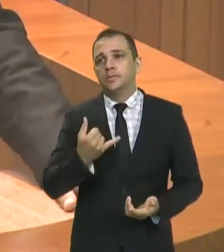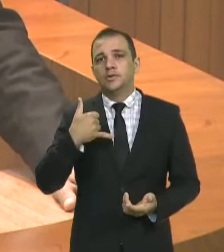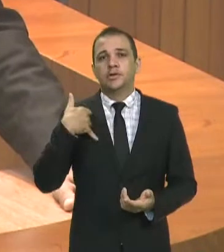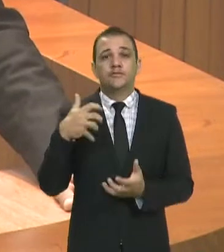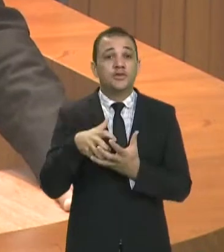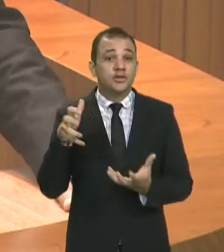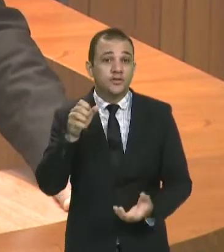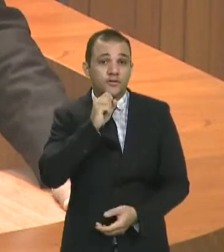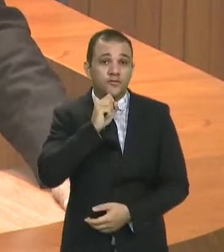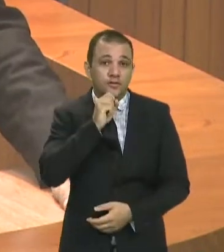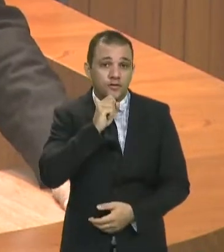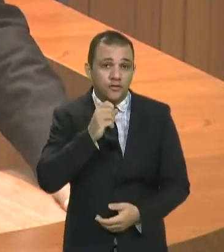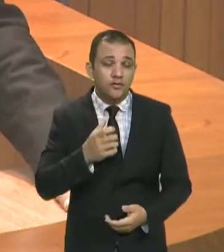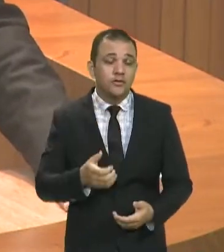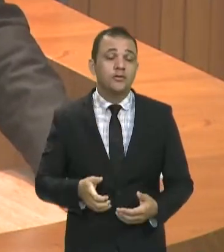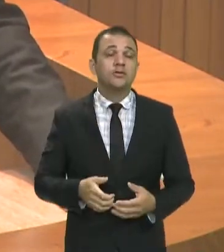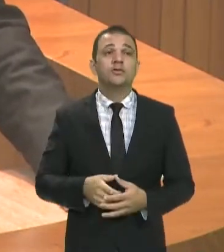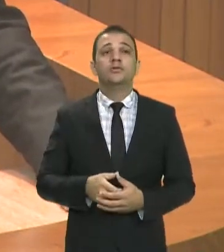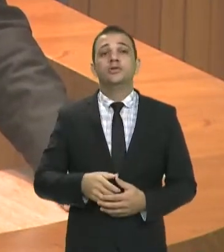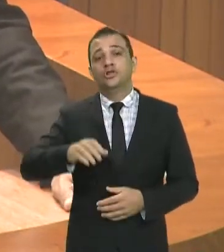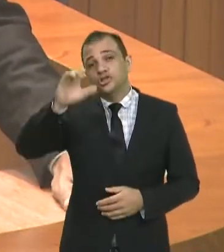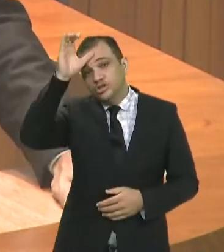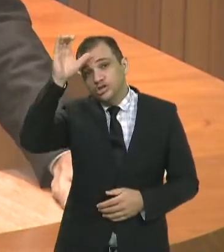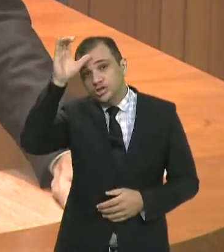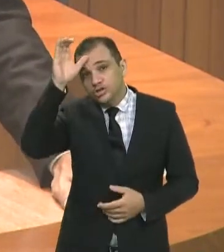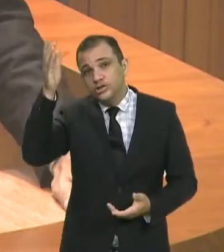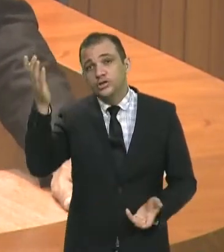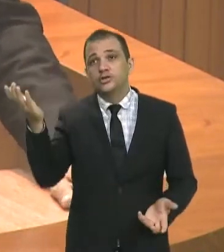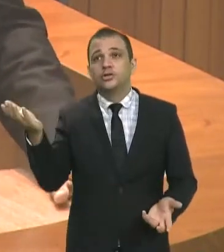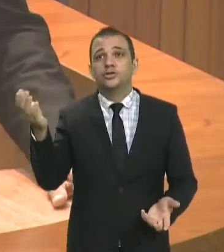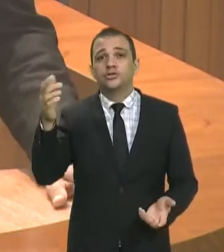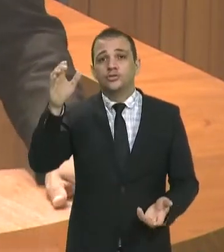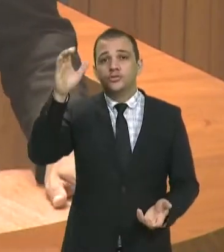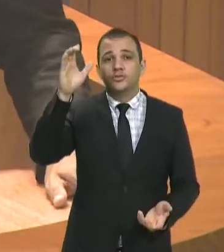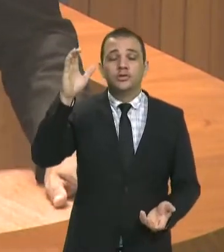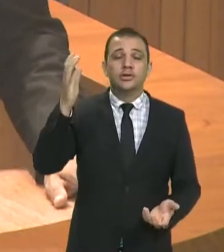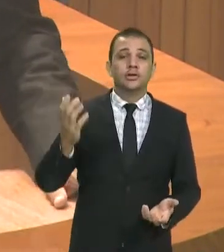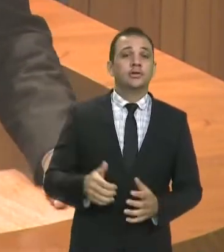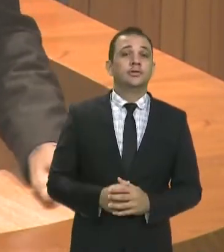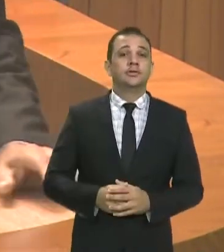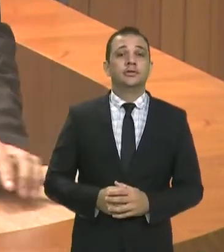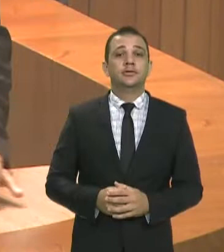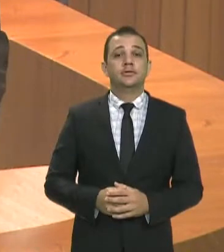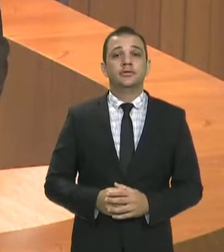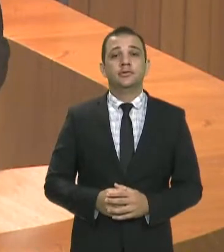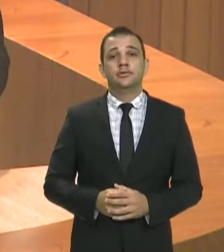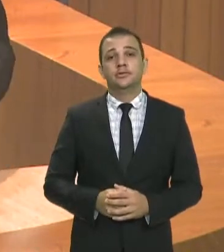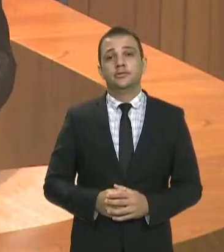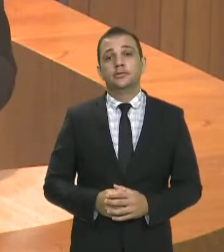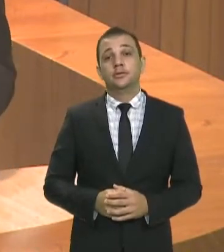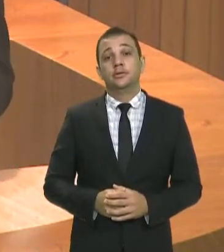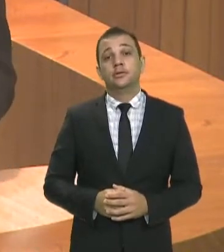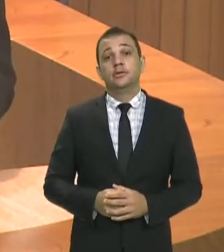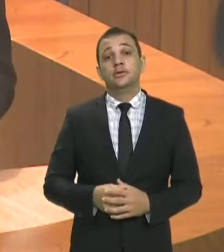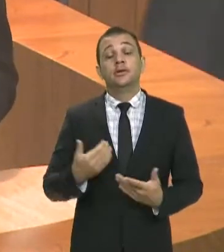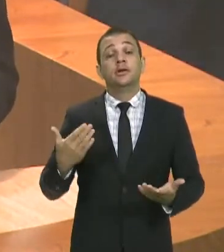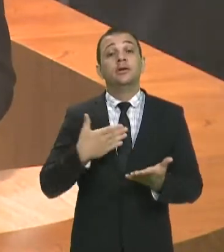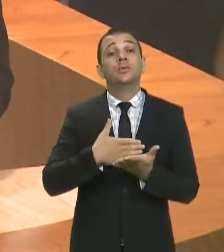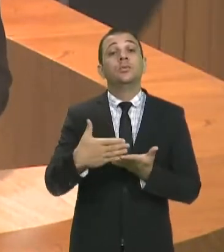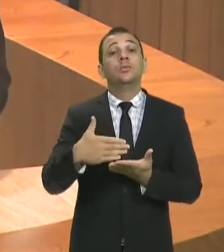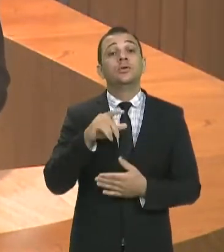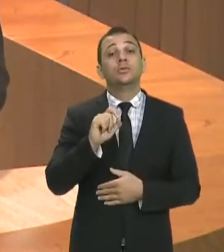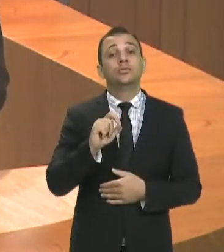avós, das suas tias, dos seus tios, e passam a